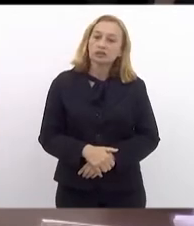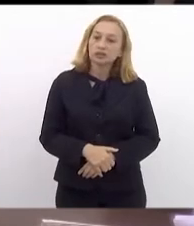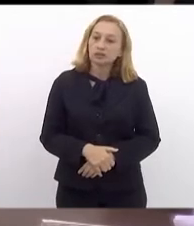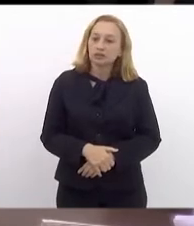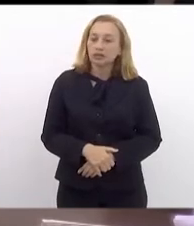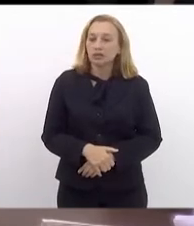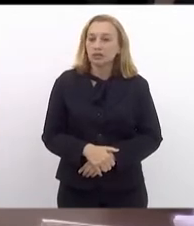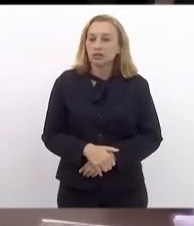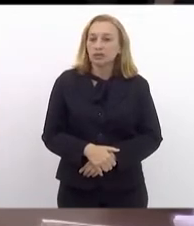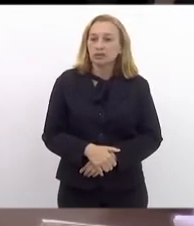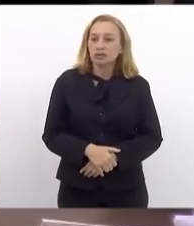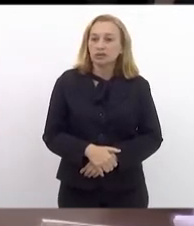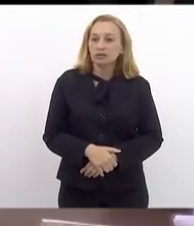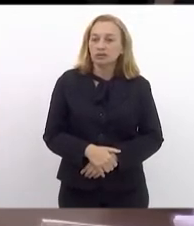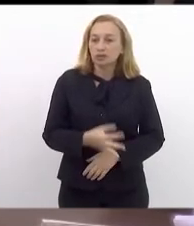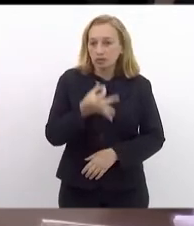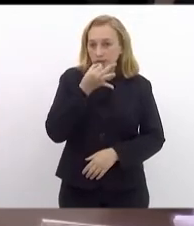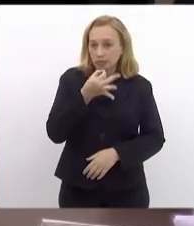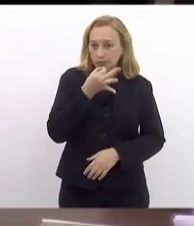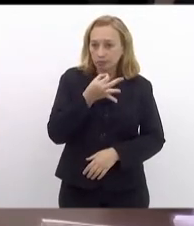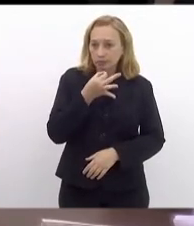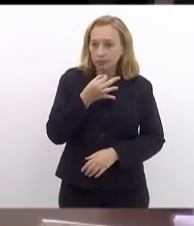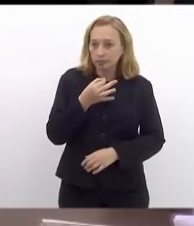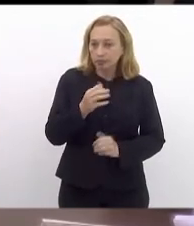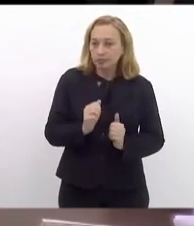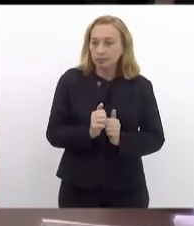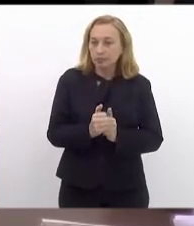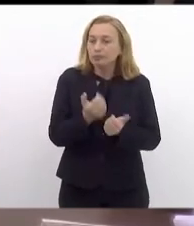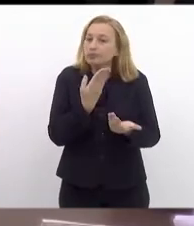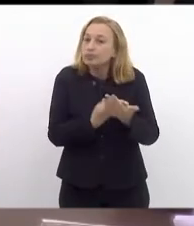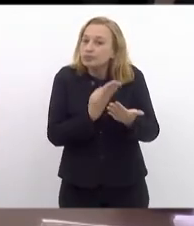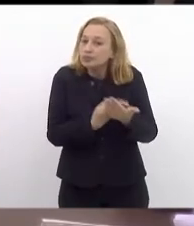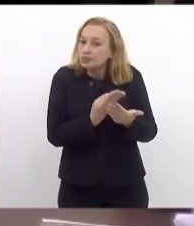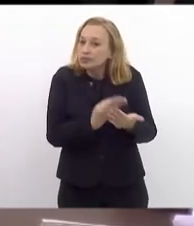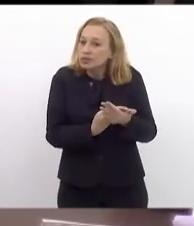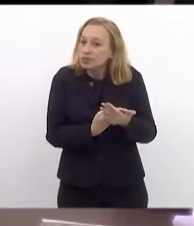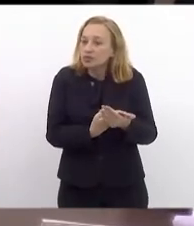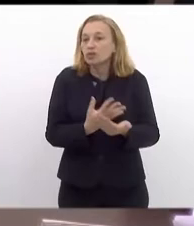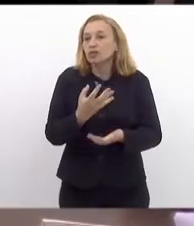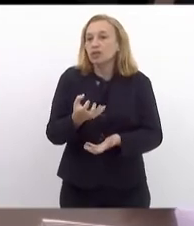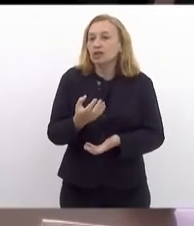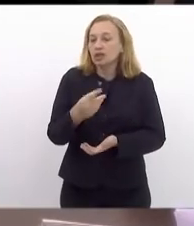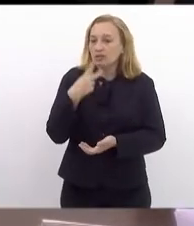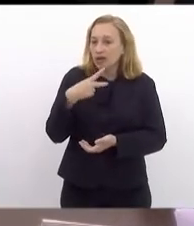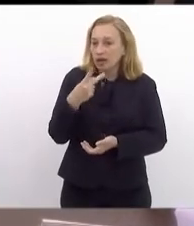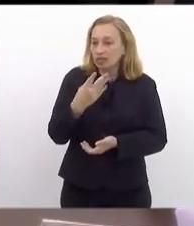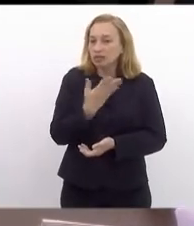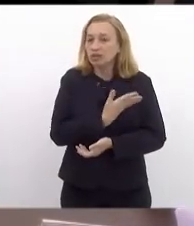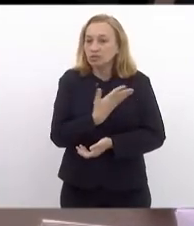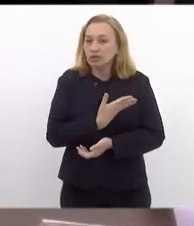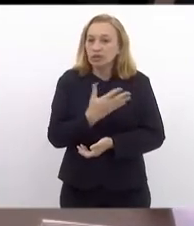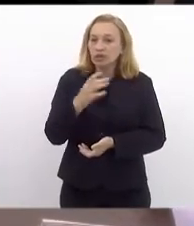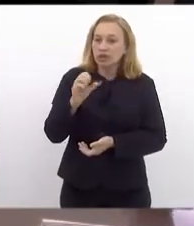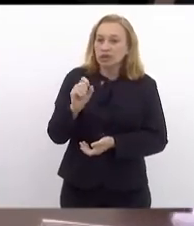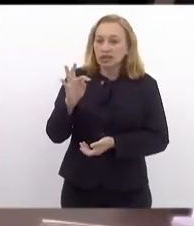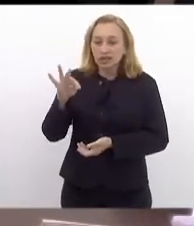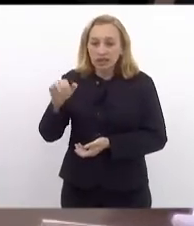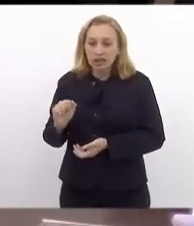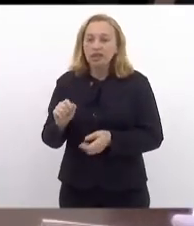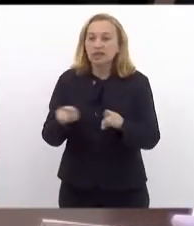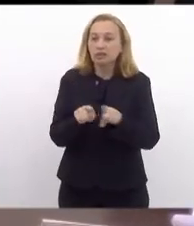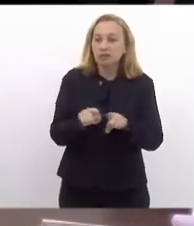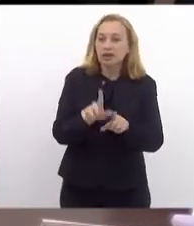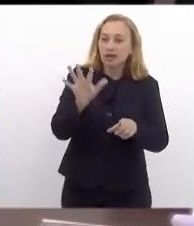nossa nossa sugestão é de um encaminhamento de um estudo e eu queria falar para os meus colegas da cedere e também para